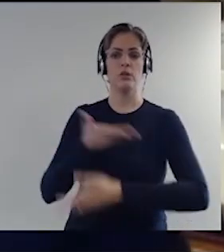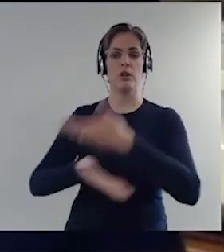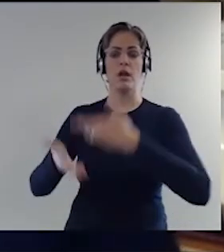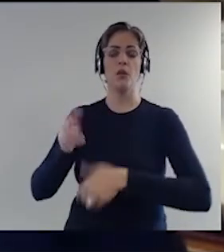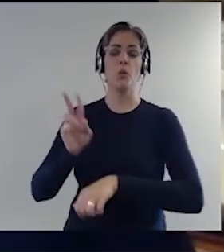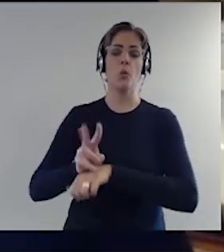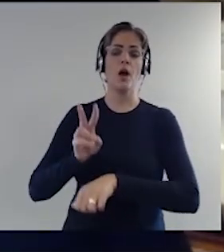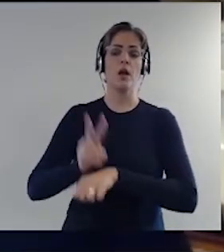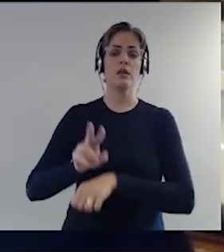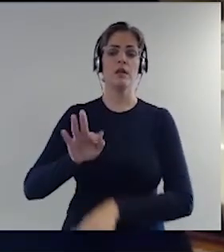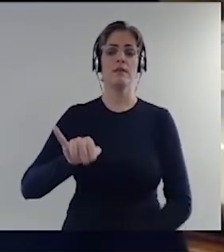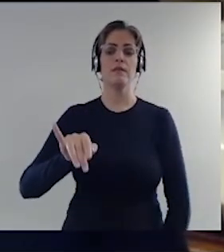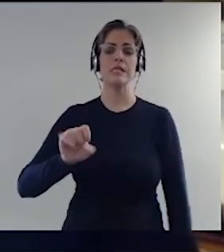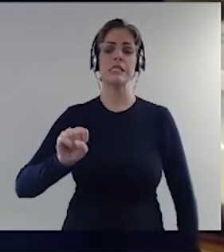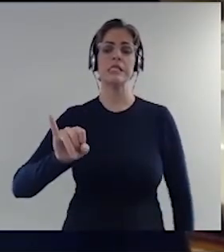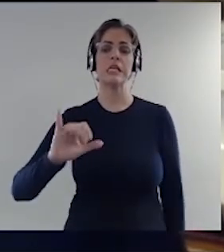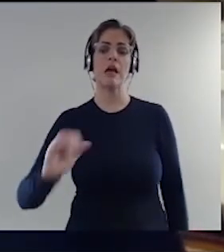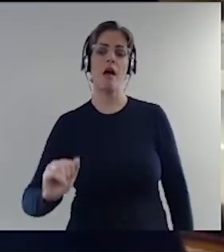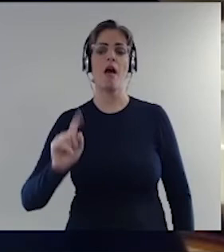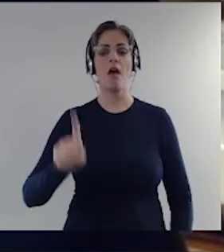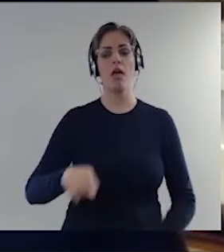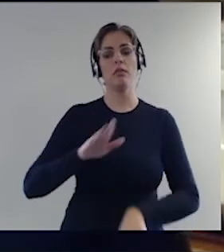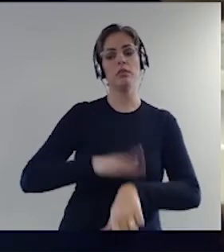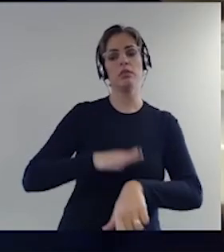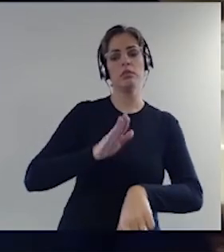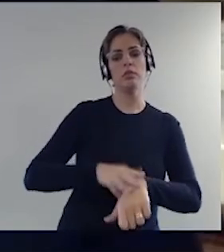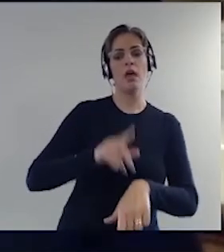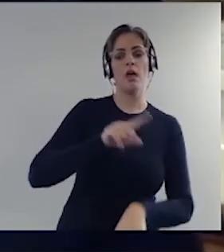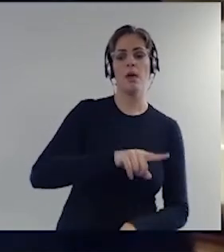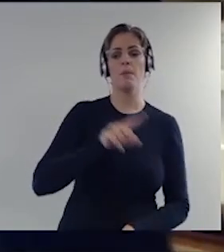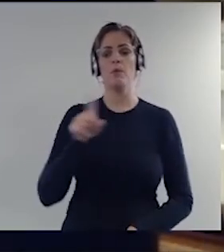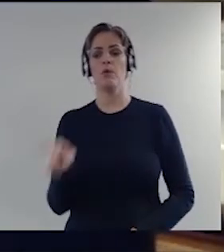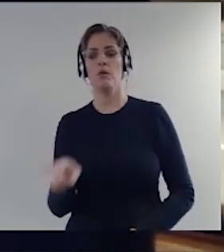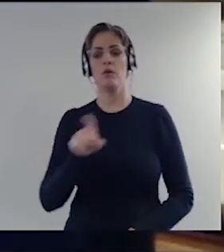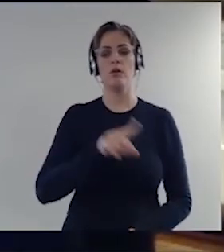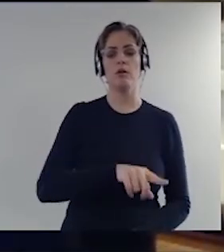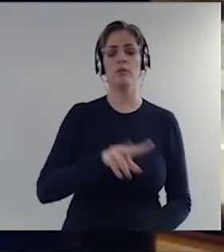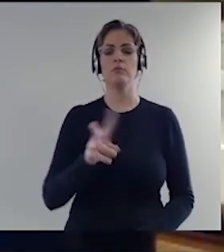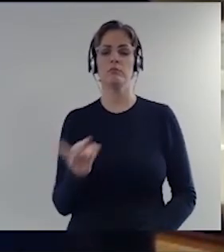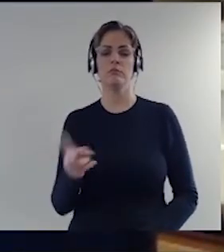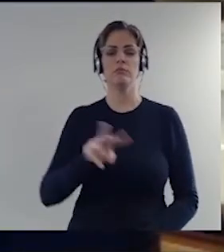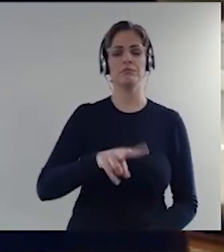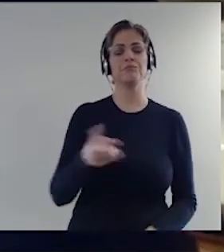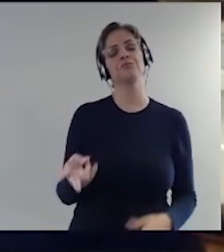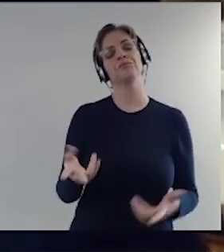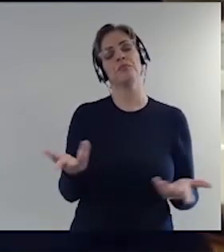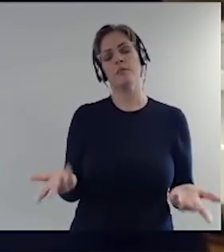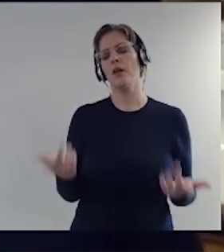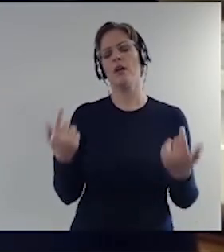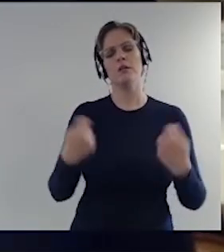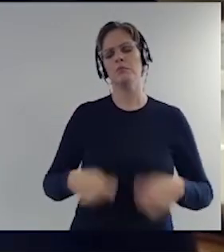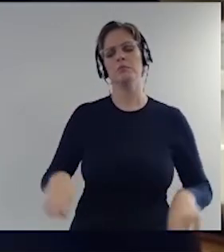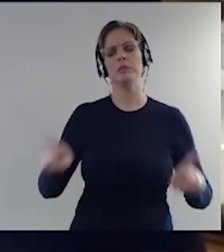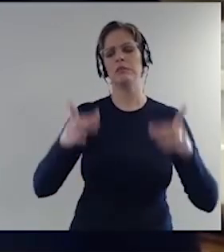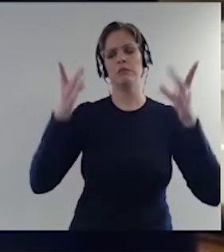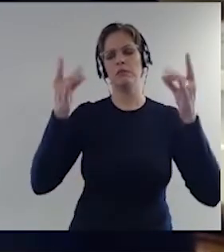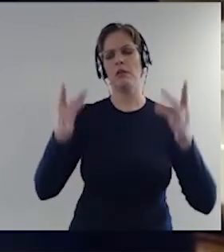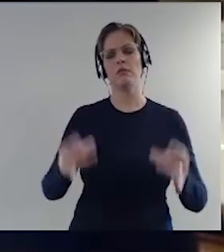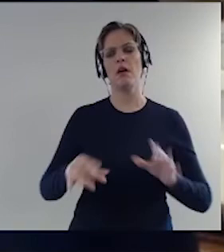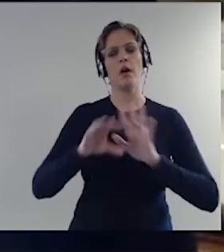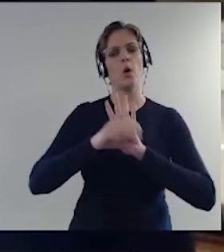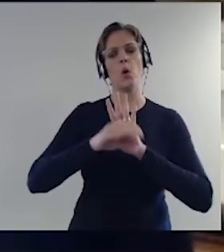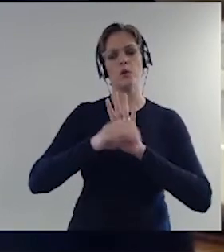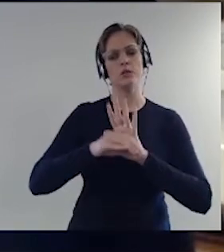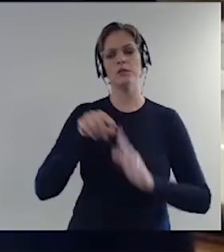a distribuição de tempo entre um genitor e outro. Obviamente, eu não vou me estender nesses conceitos e nas minúcias